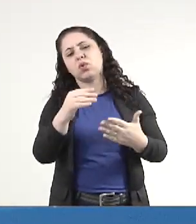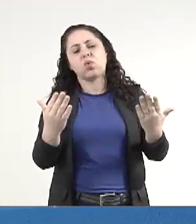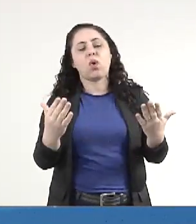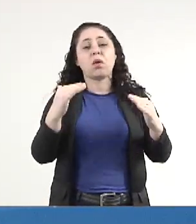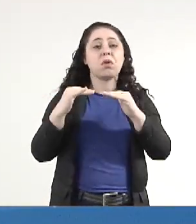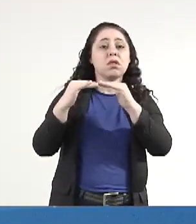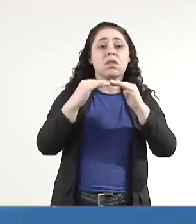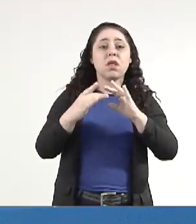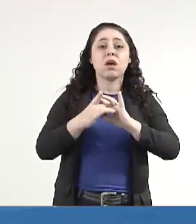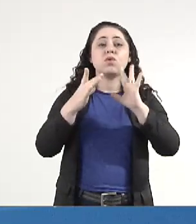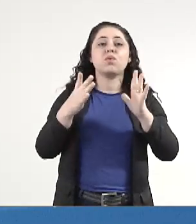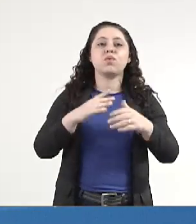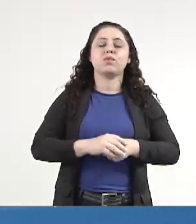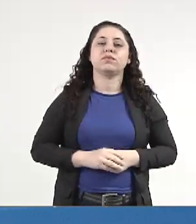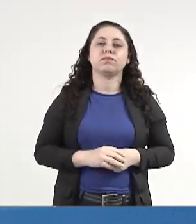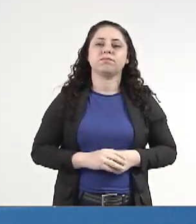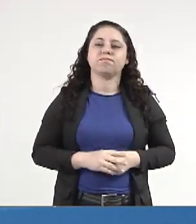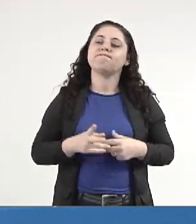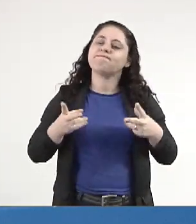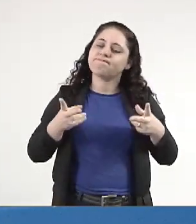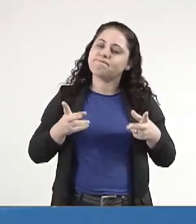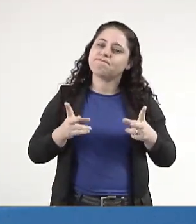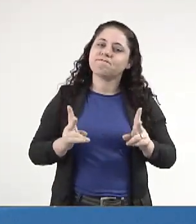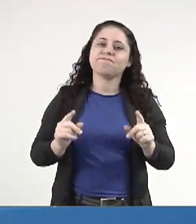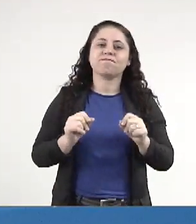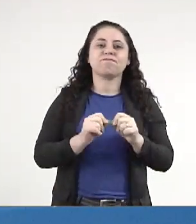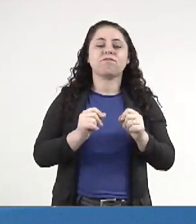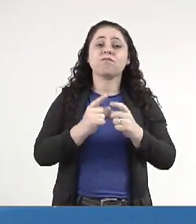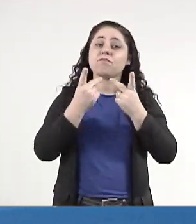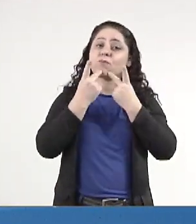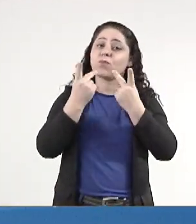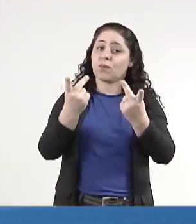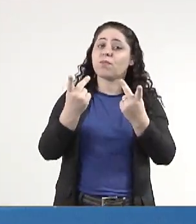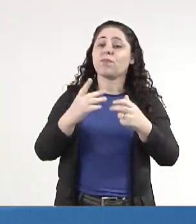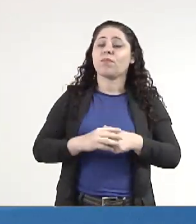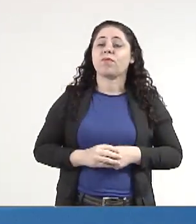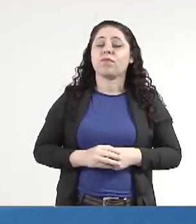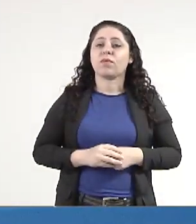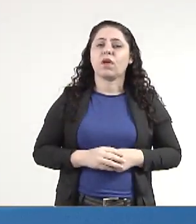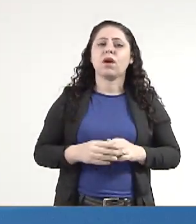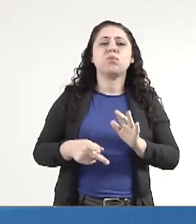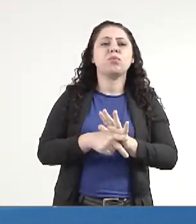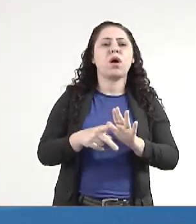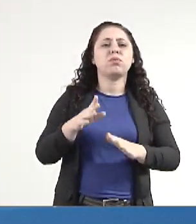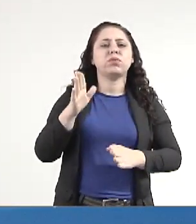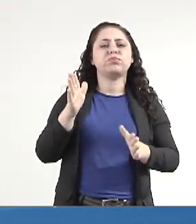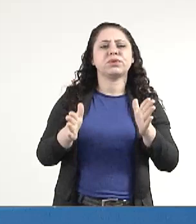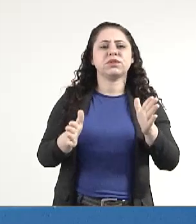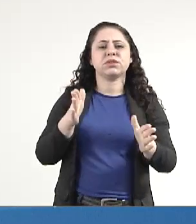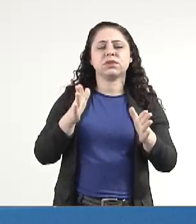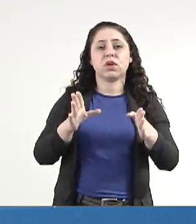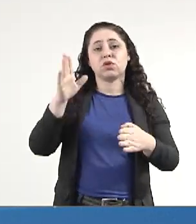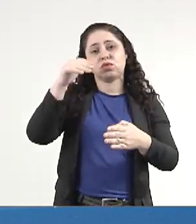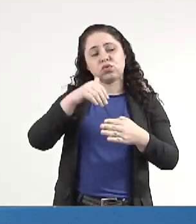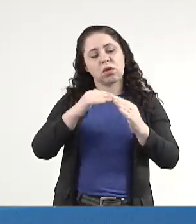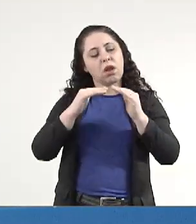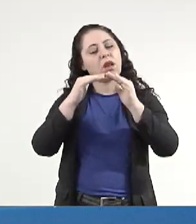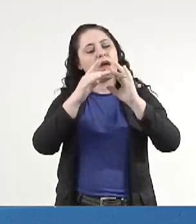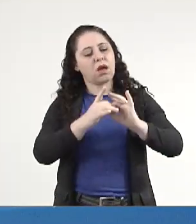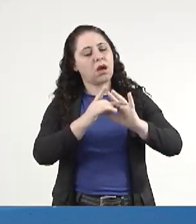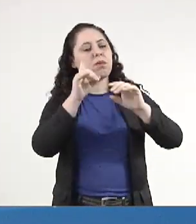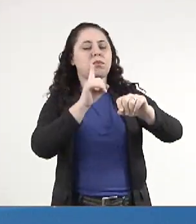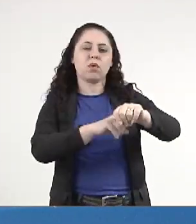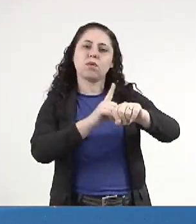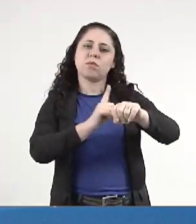sobre democracia e, como sempre, fizemos uma manifestação a respeito do processo democrático, o